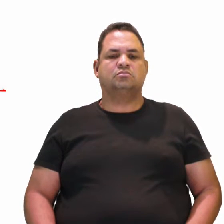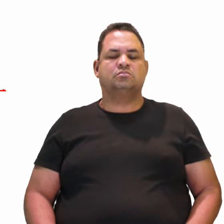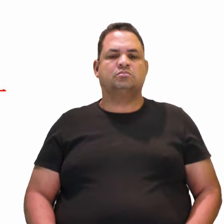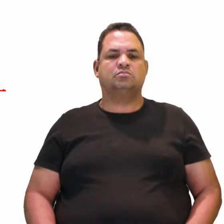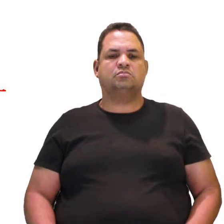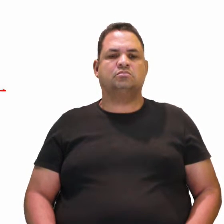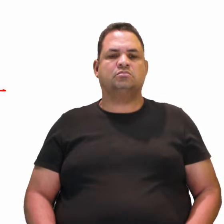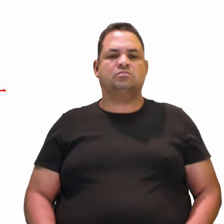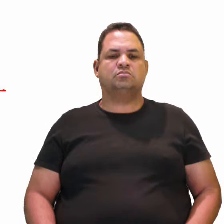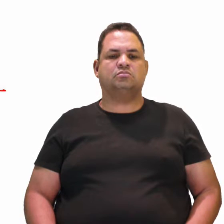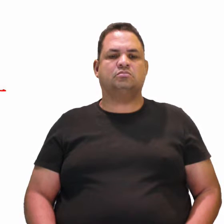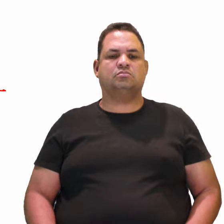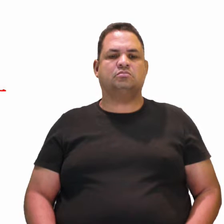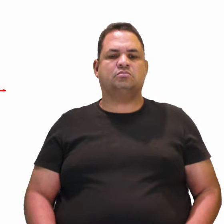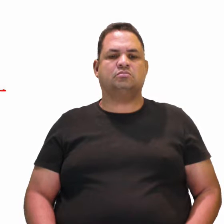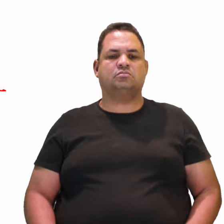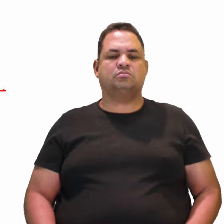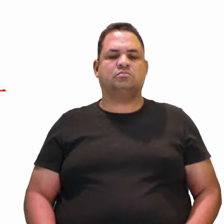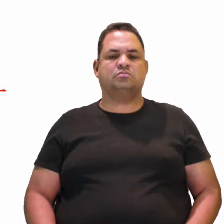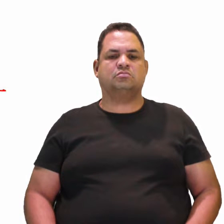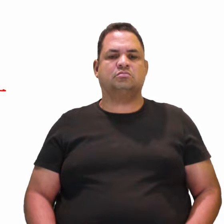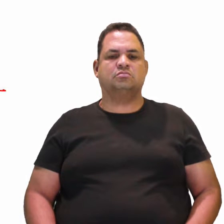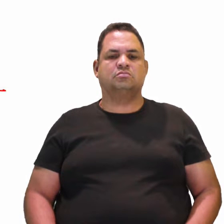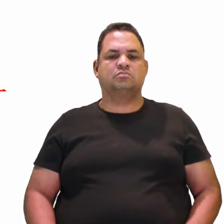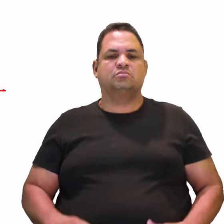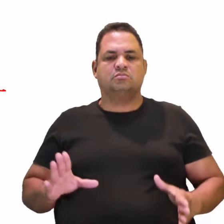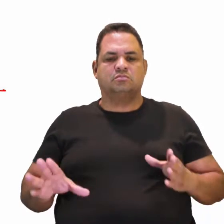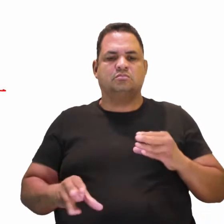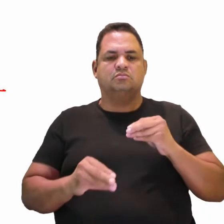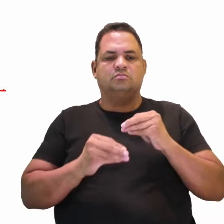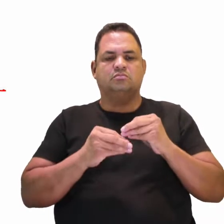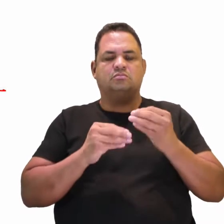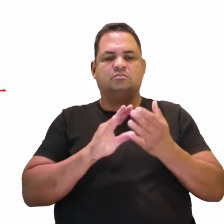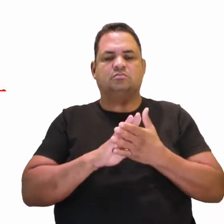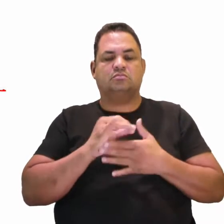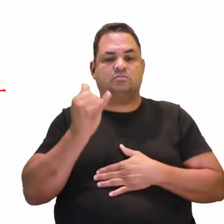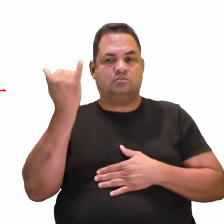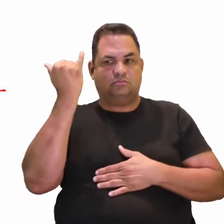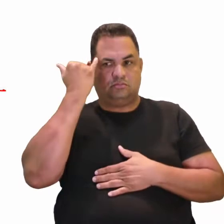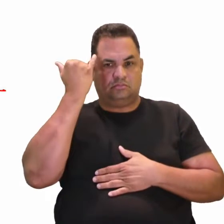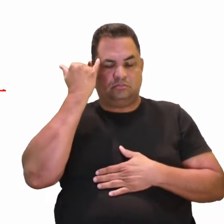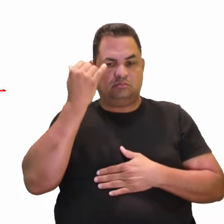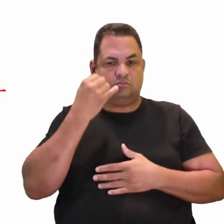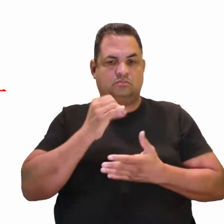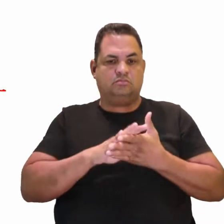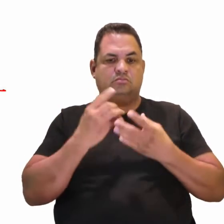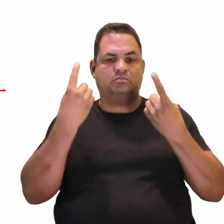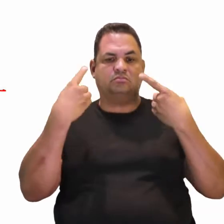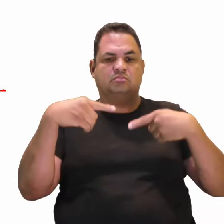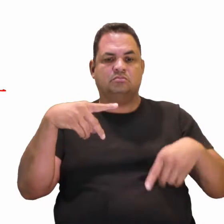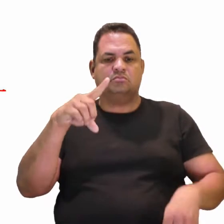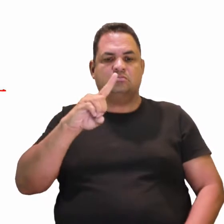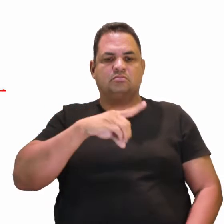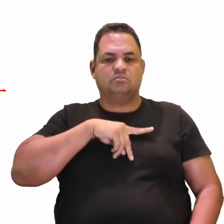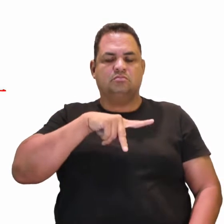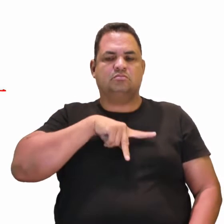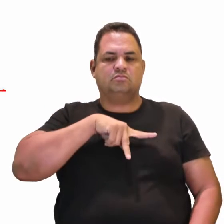seria a que viria antes, com certeza, para completar essa informação. Se desafiar.